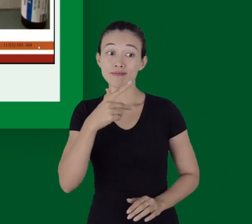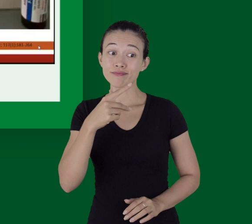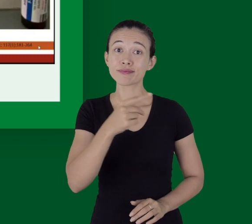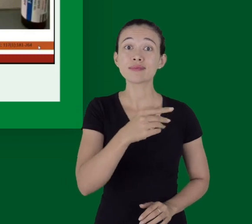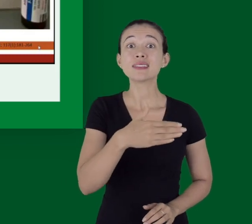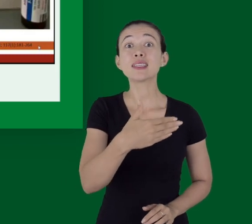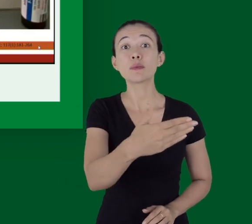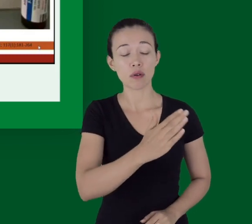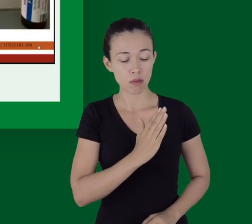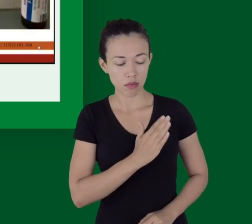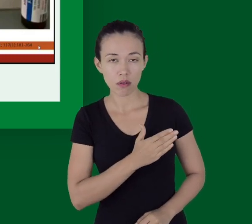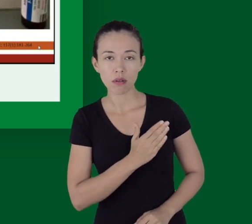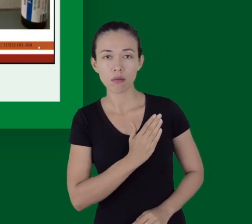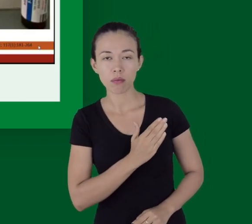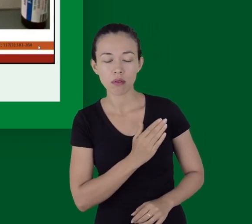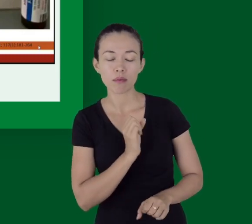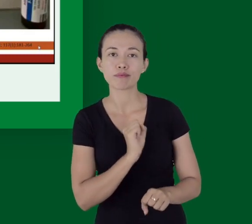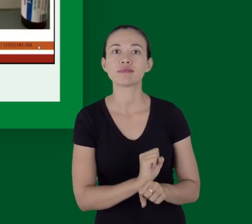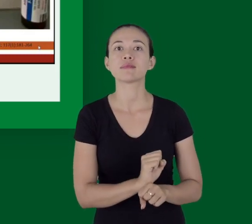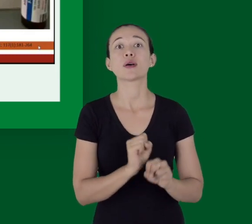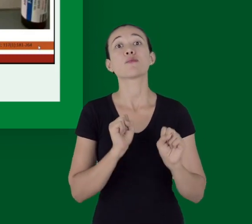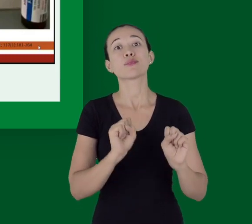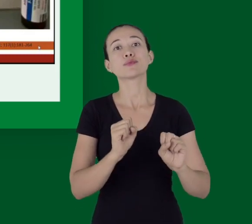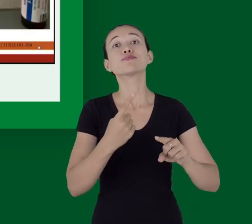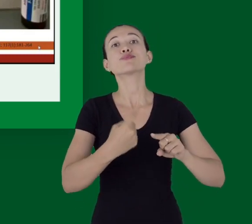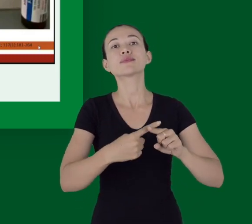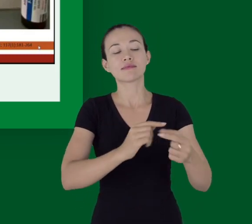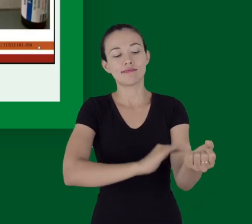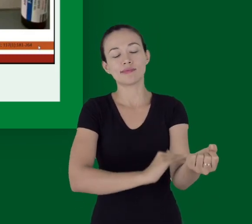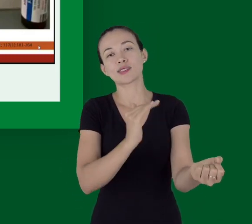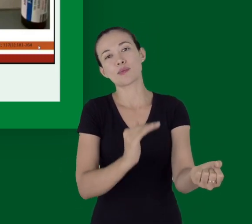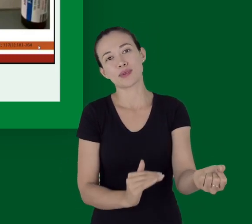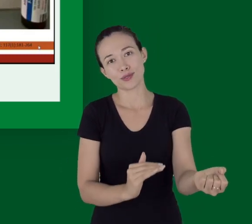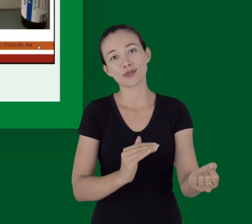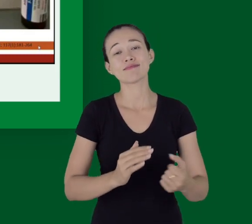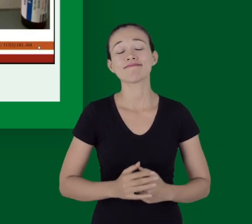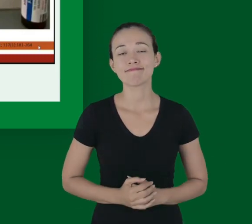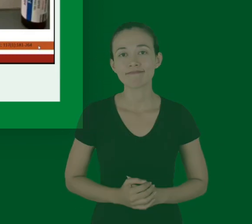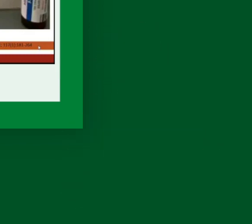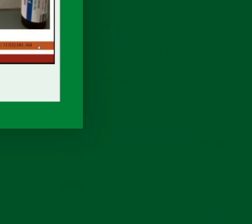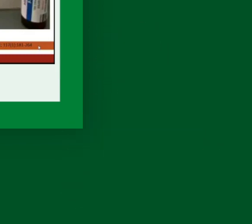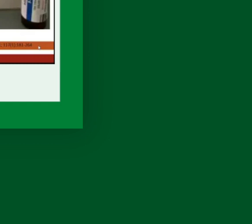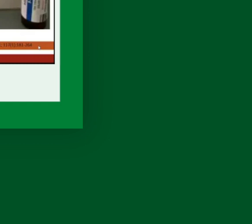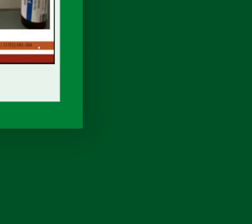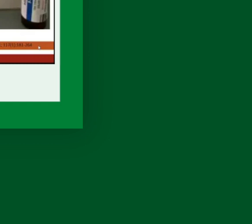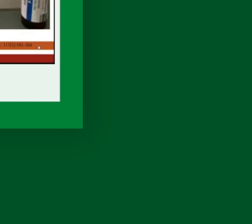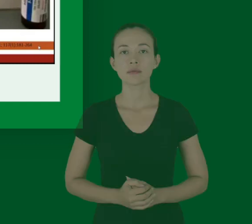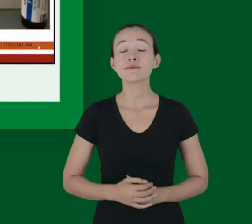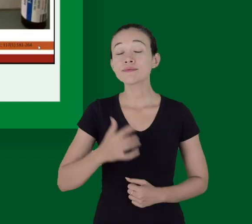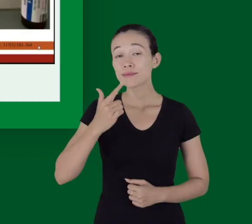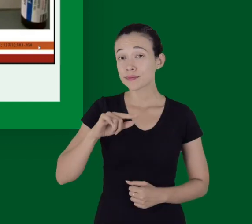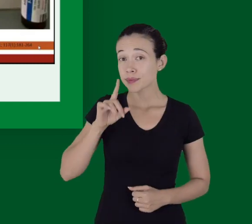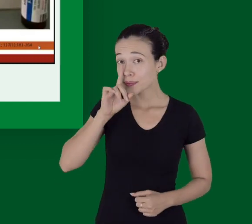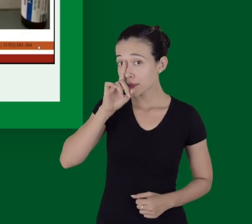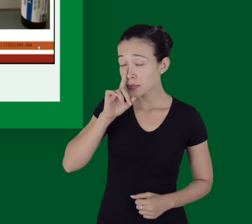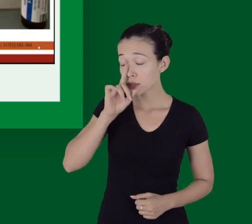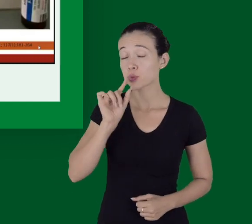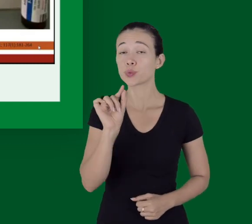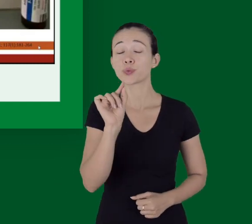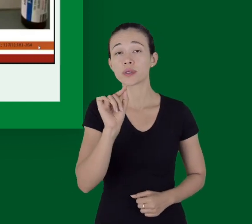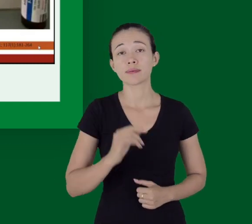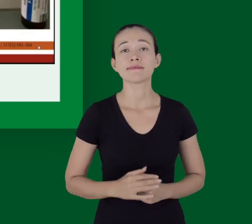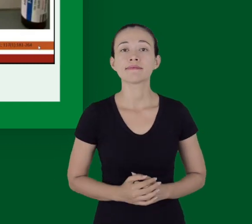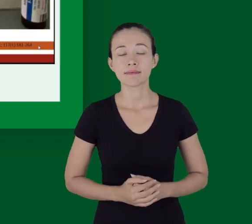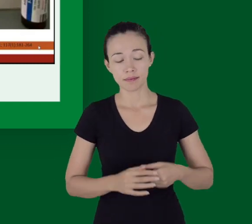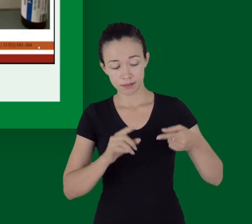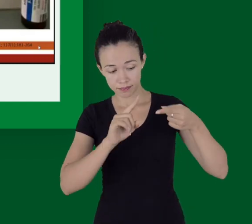se você fizer, dá muito trabalho, o paciente pode até parar por hipotensão, né? E uma